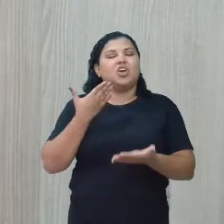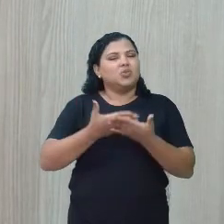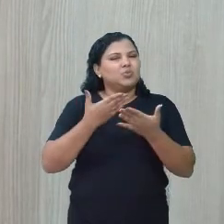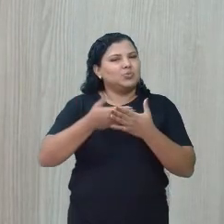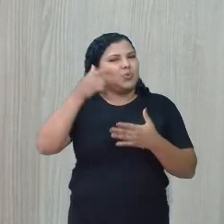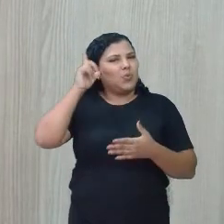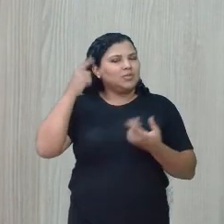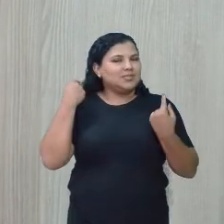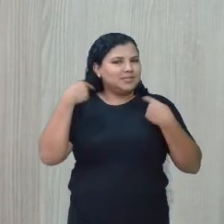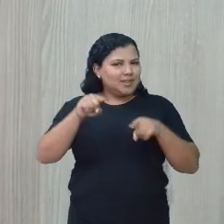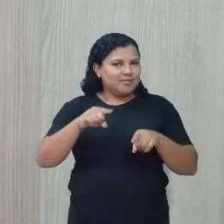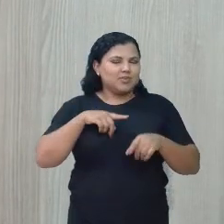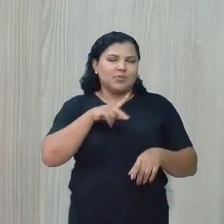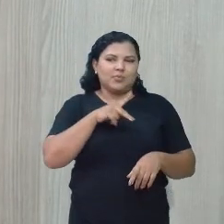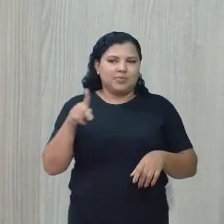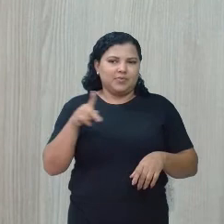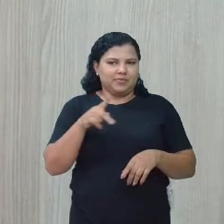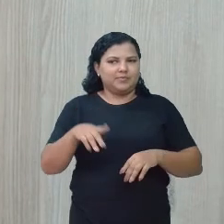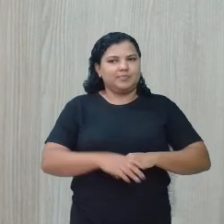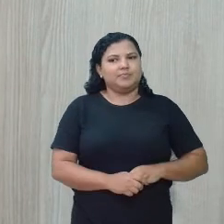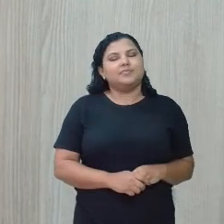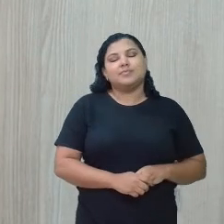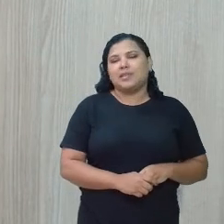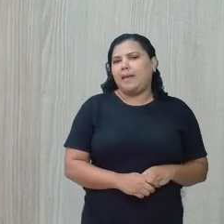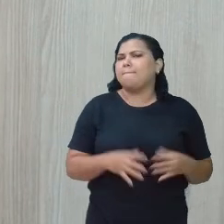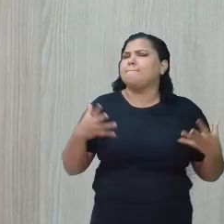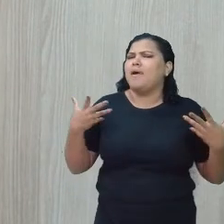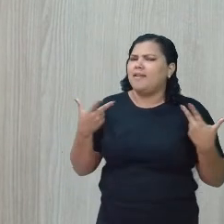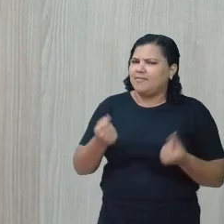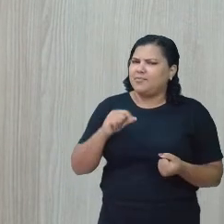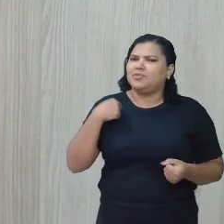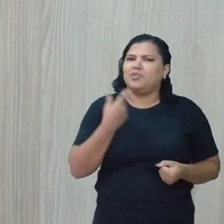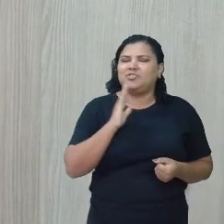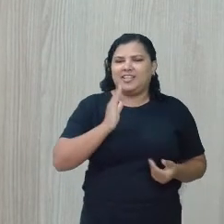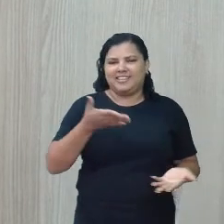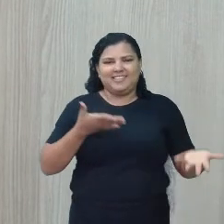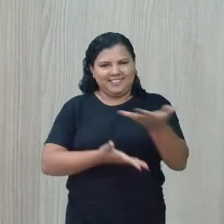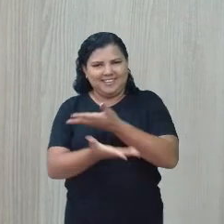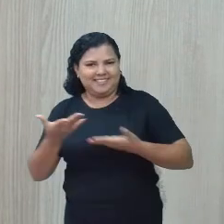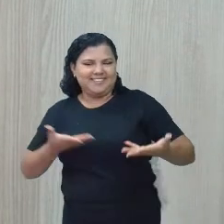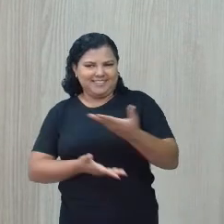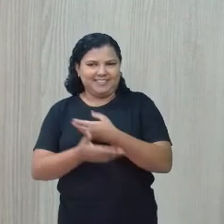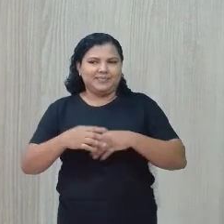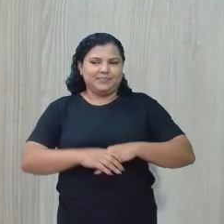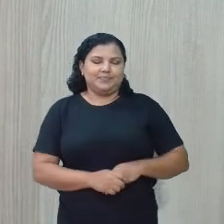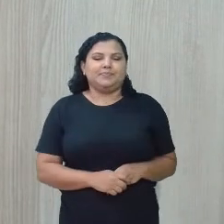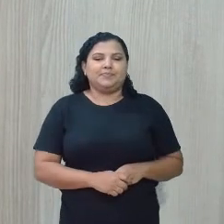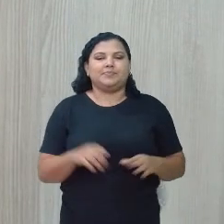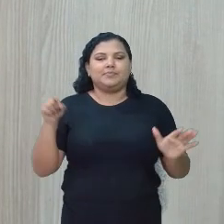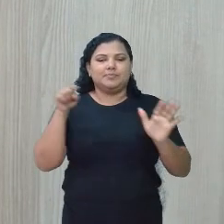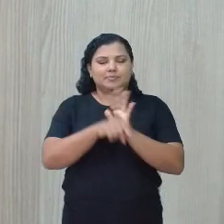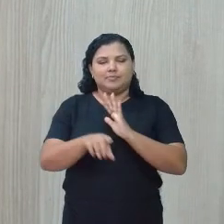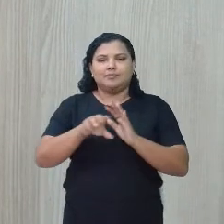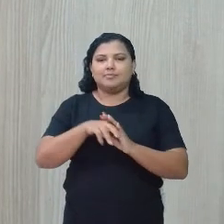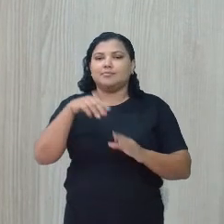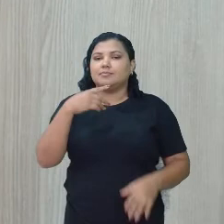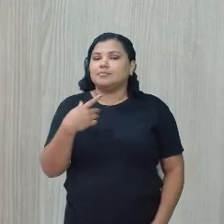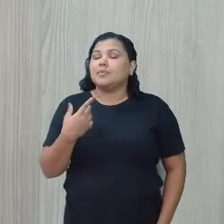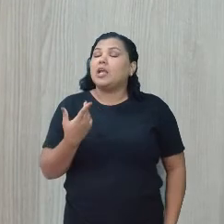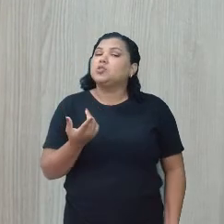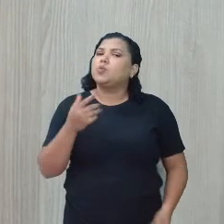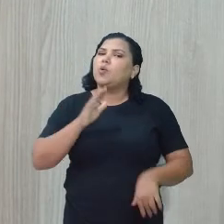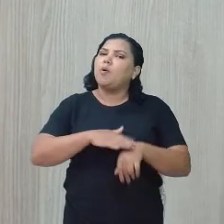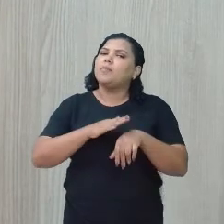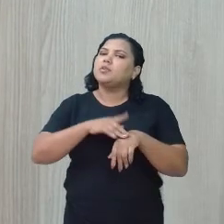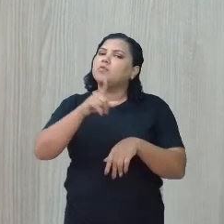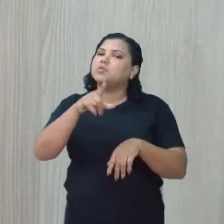o desafio proposto pelo professor, né? Aí é massa porque a gente já tem essa interação, tá certo? Perguntei aqui, Pedro, sobre o momento em